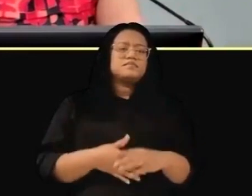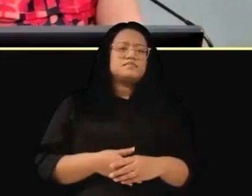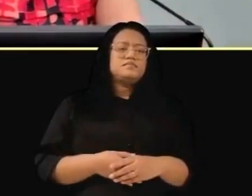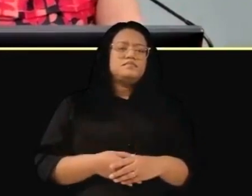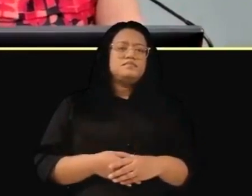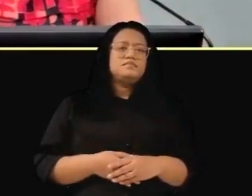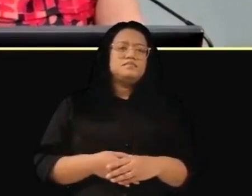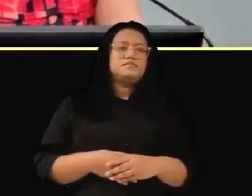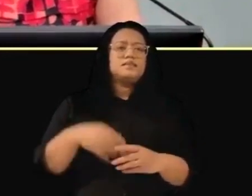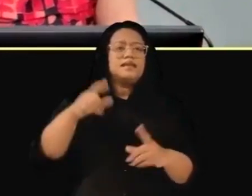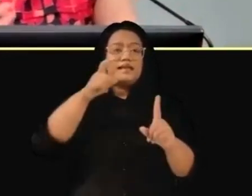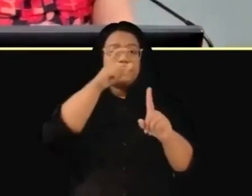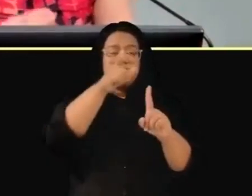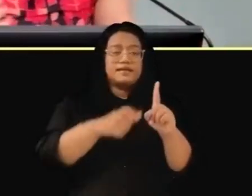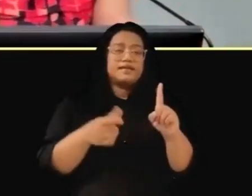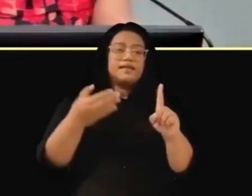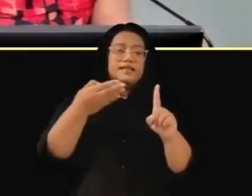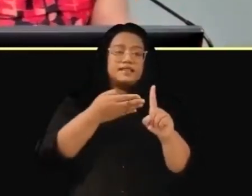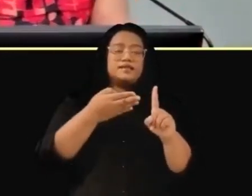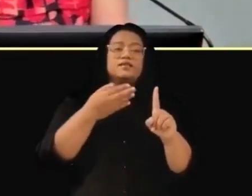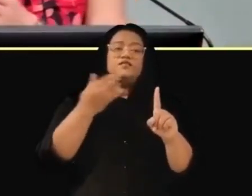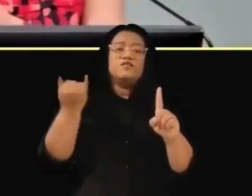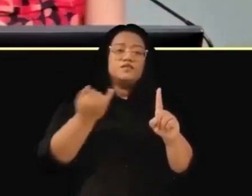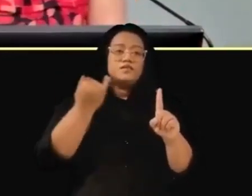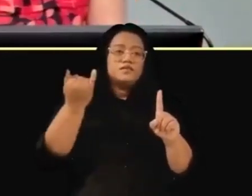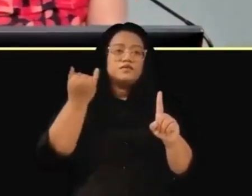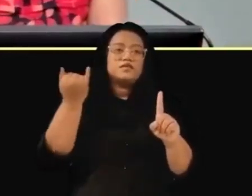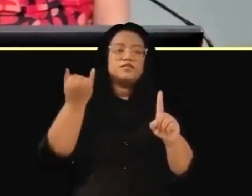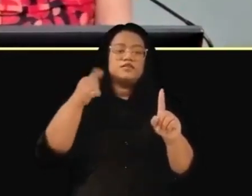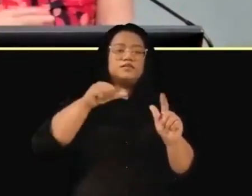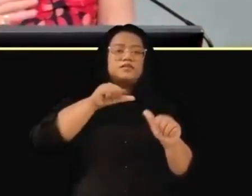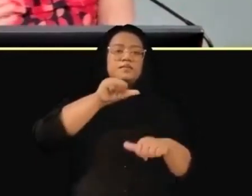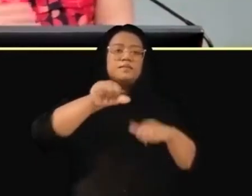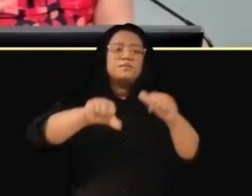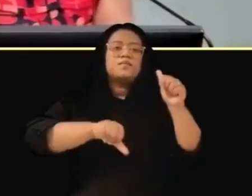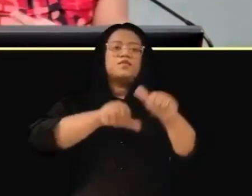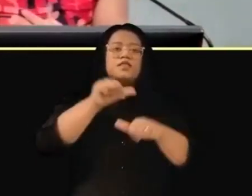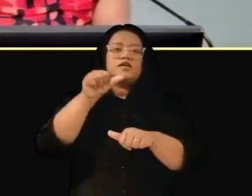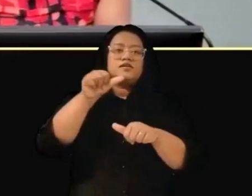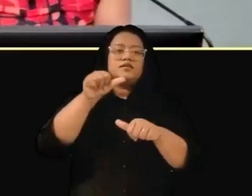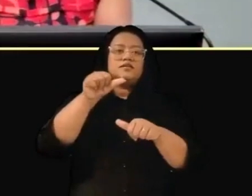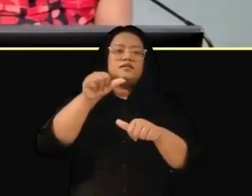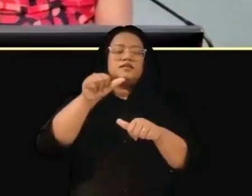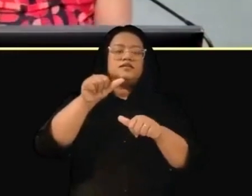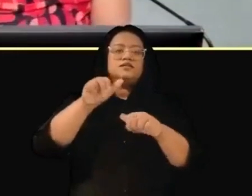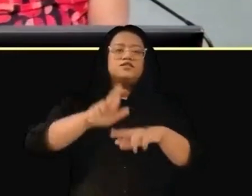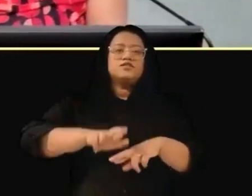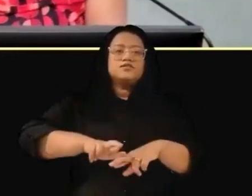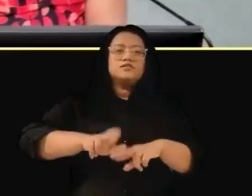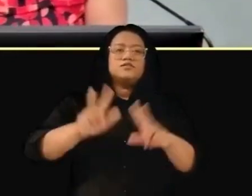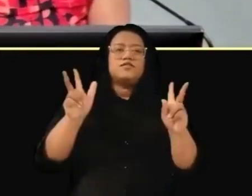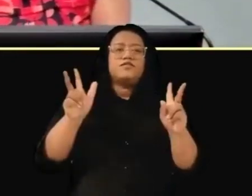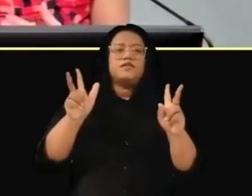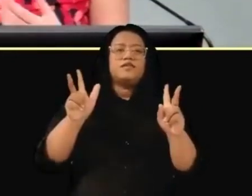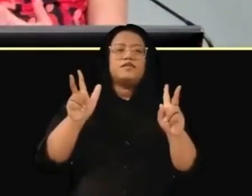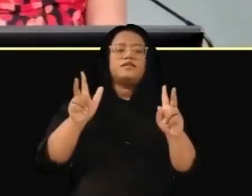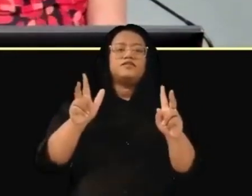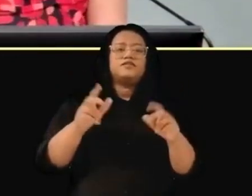e de uma figura que foi fundamental para essa virada, para essa forma diferente